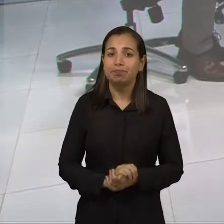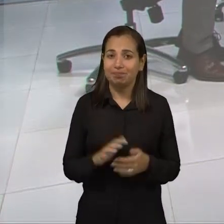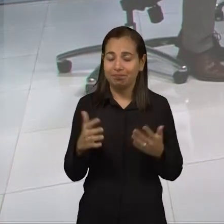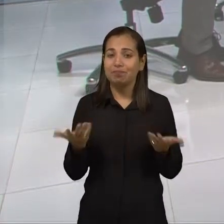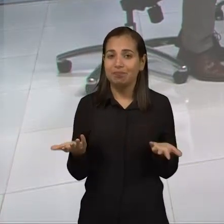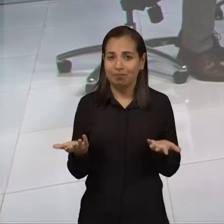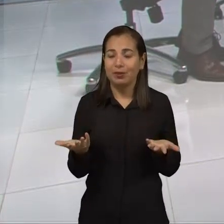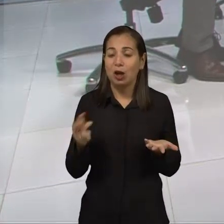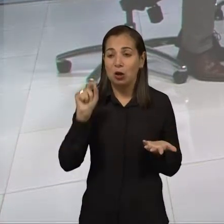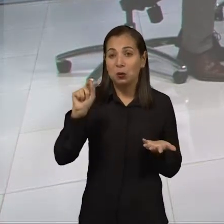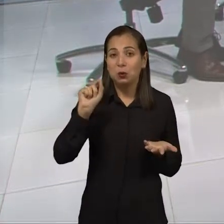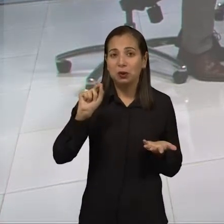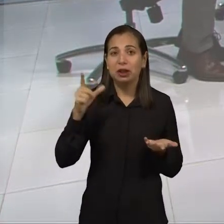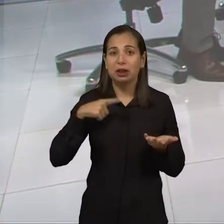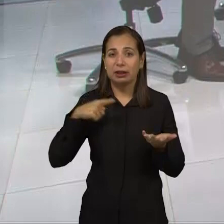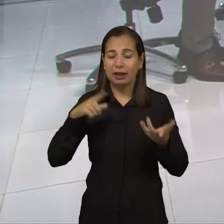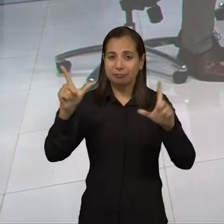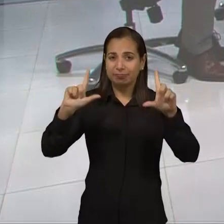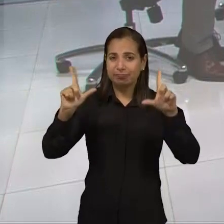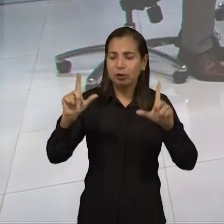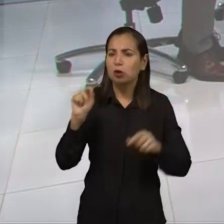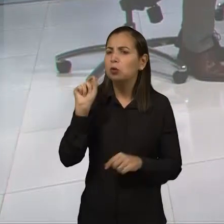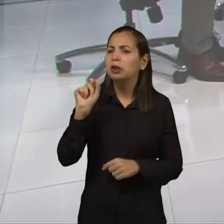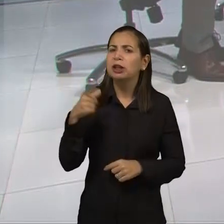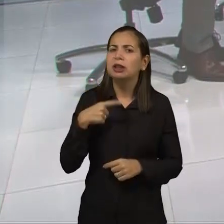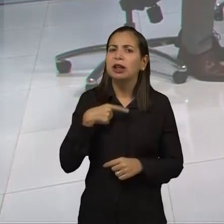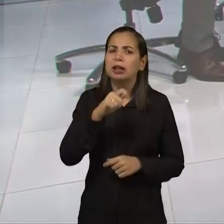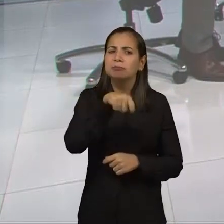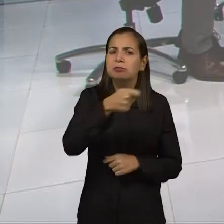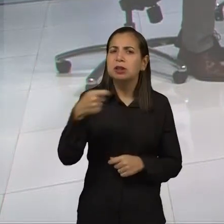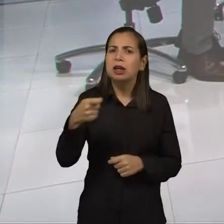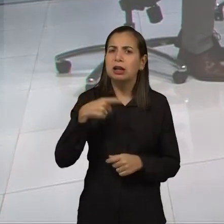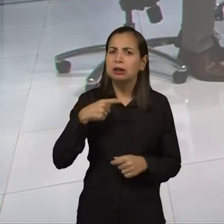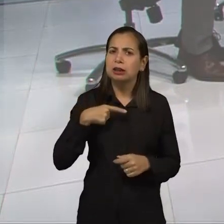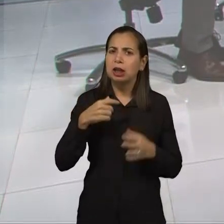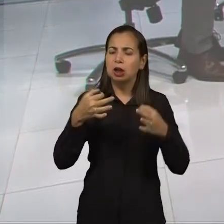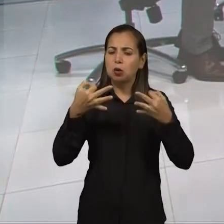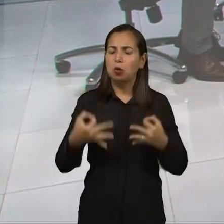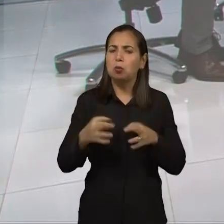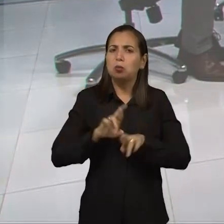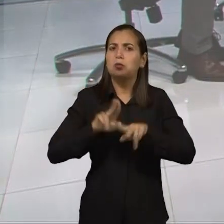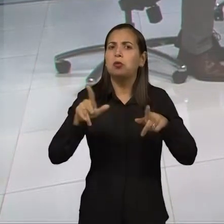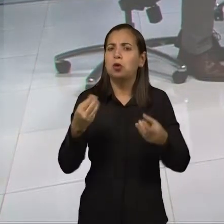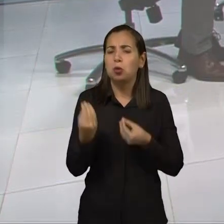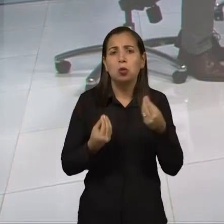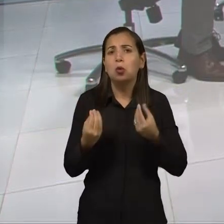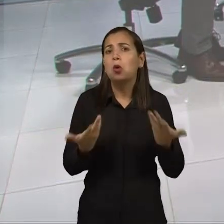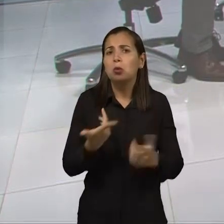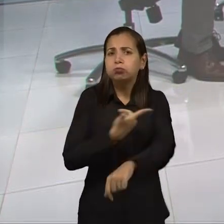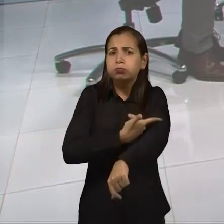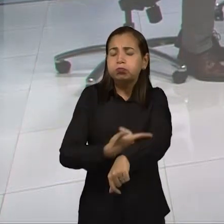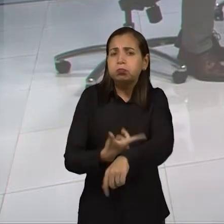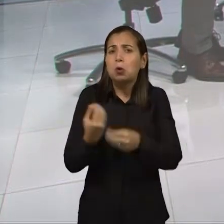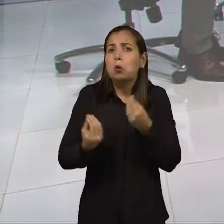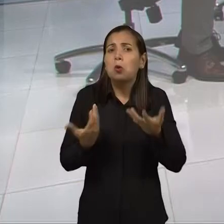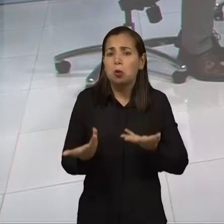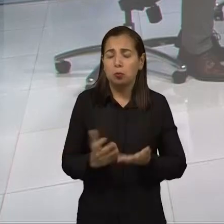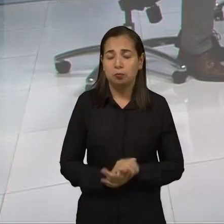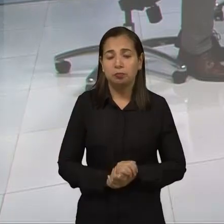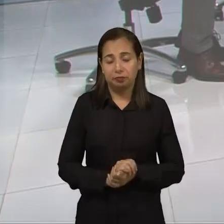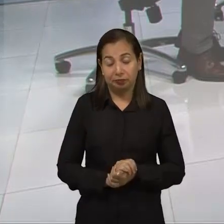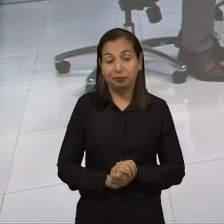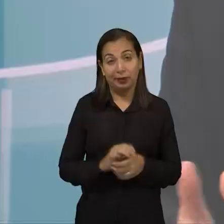está levando esses homens, nesse instante, a esse comportamento que não se espera? Primeiro, essa exposição. Primeiro, existe